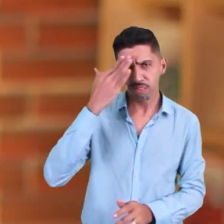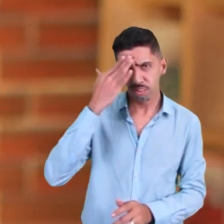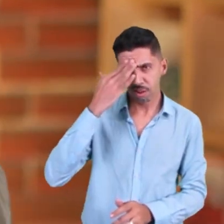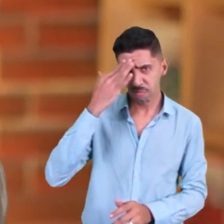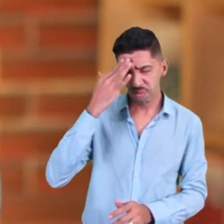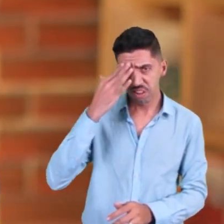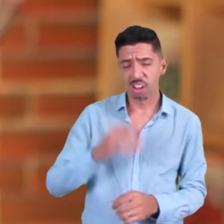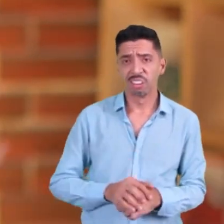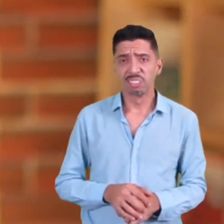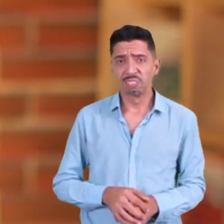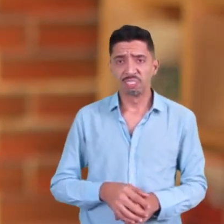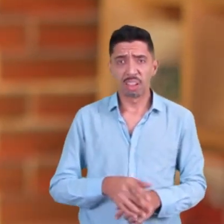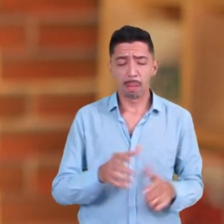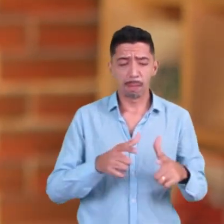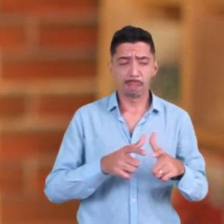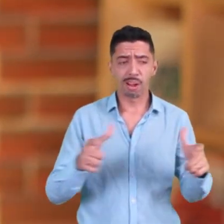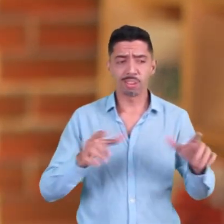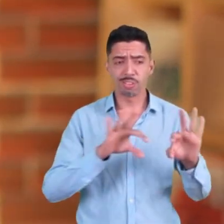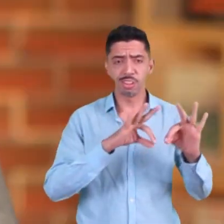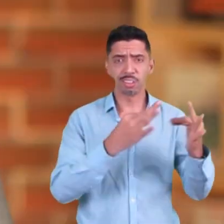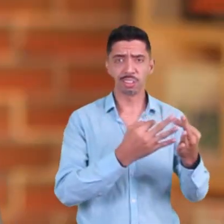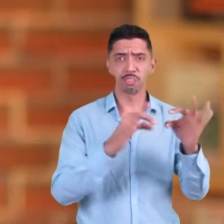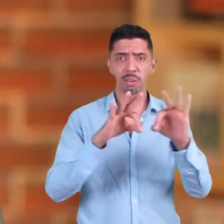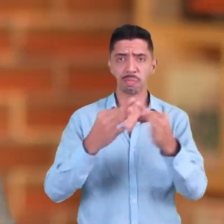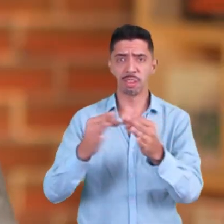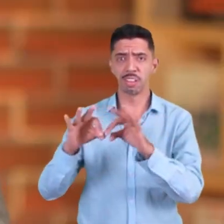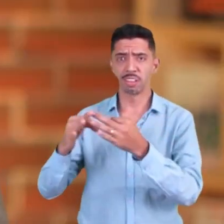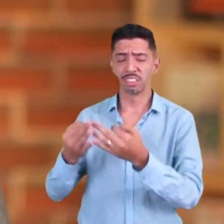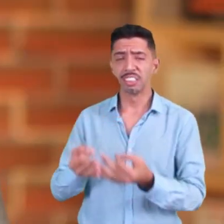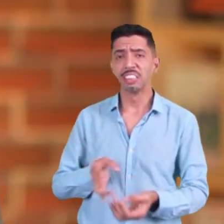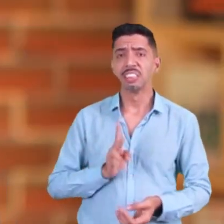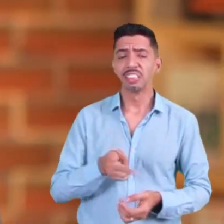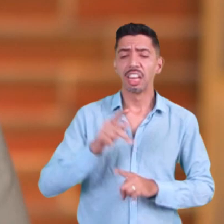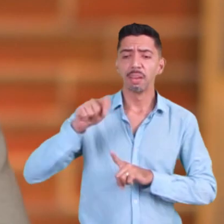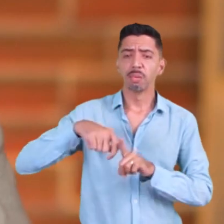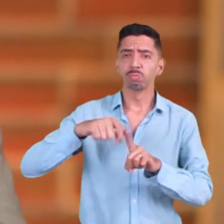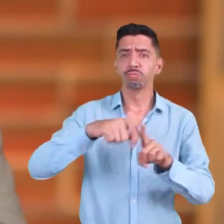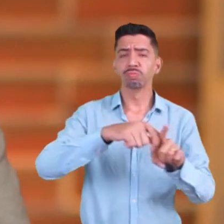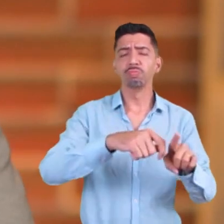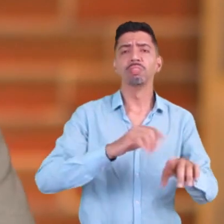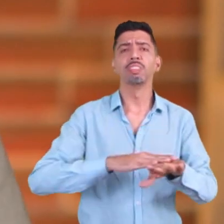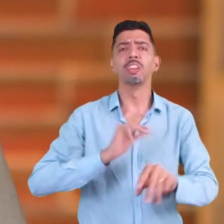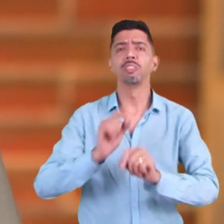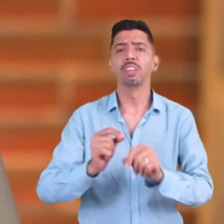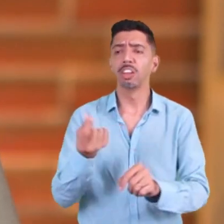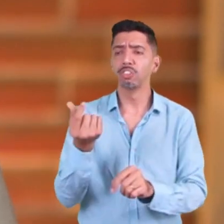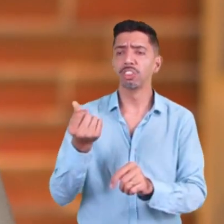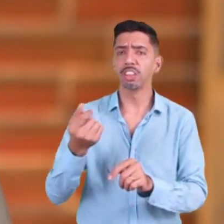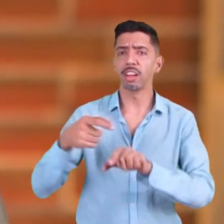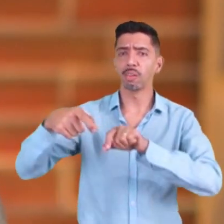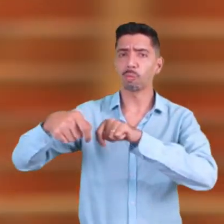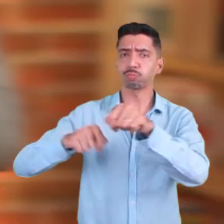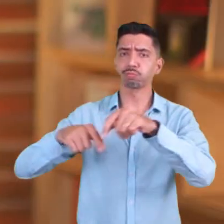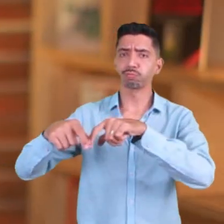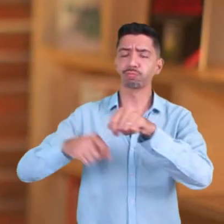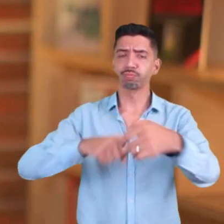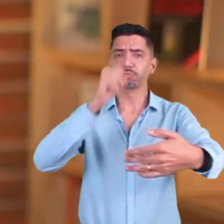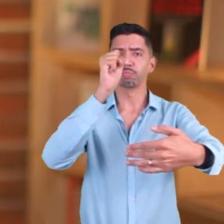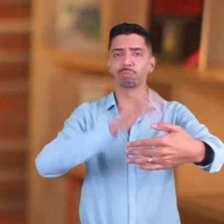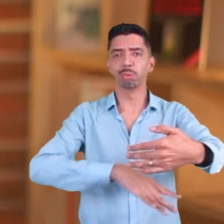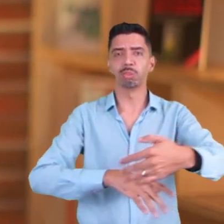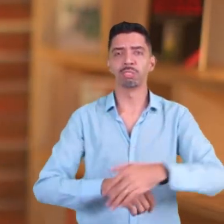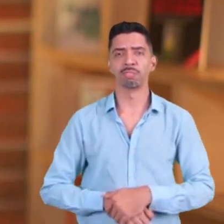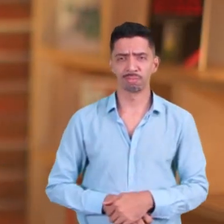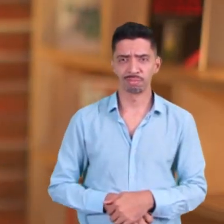Você sabia que grande parte das famílias jogam todo mês dinheiro no lixo? Quando